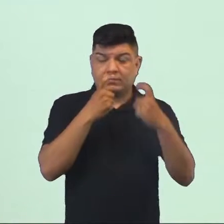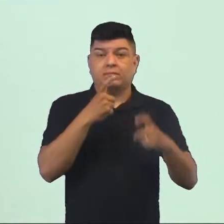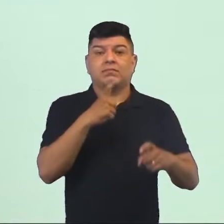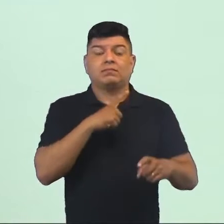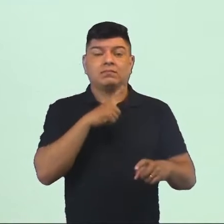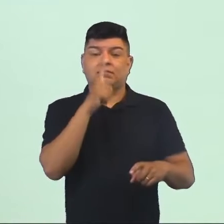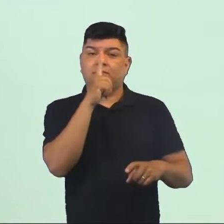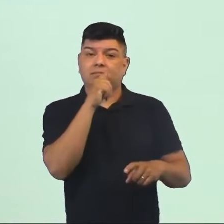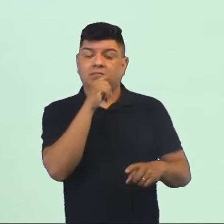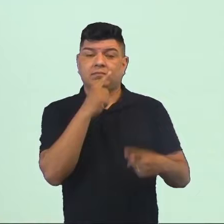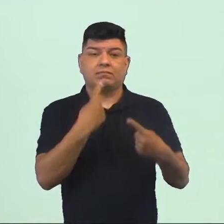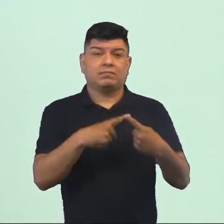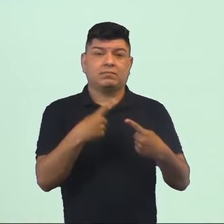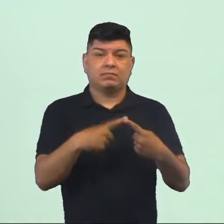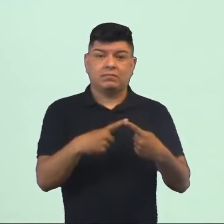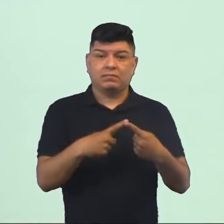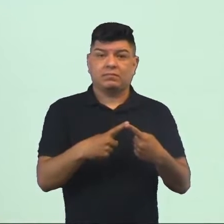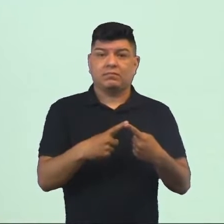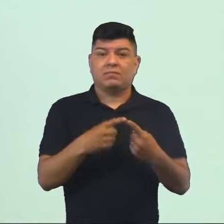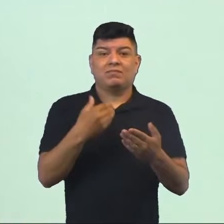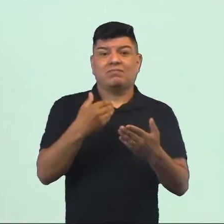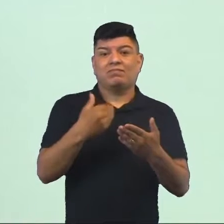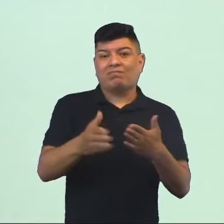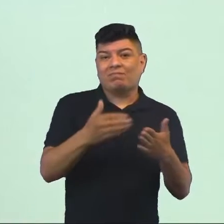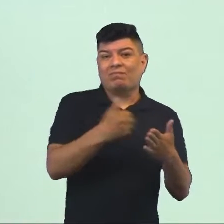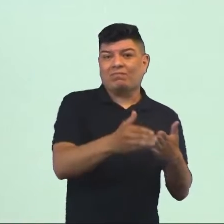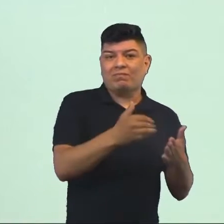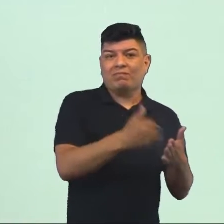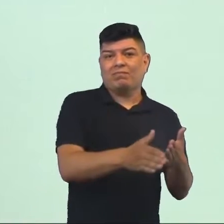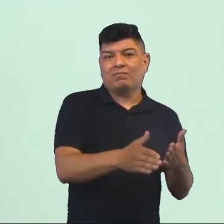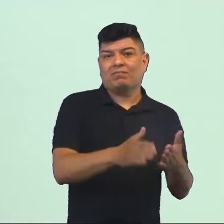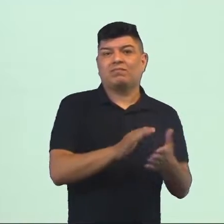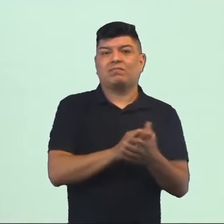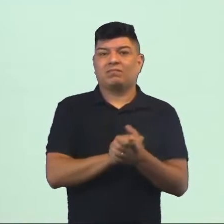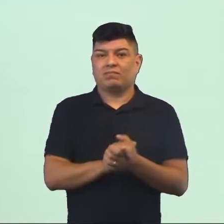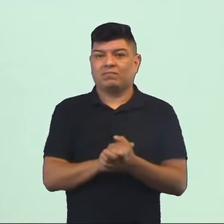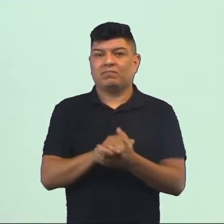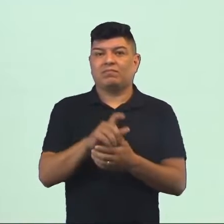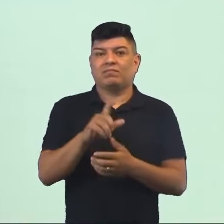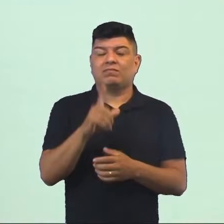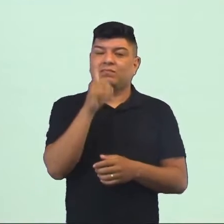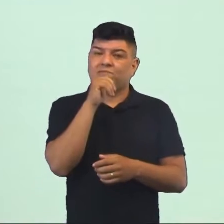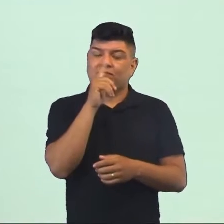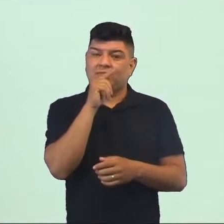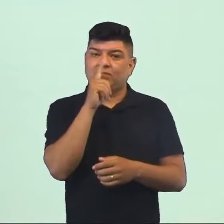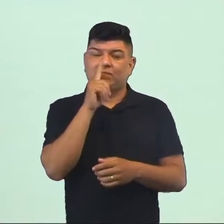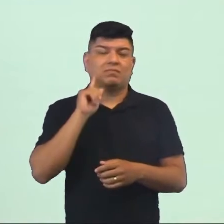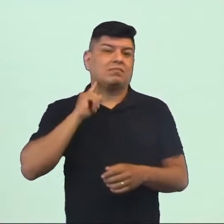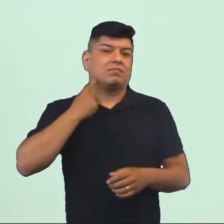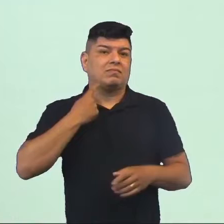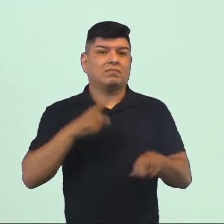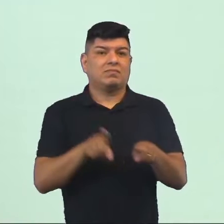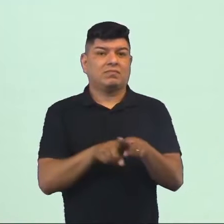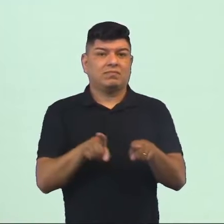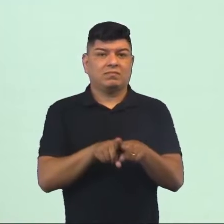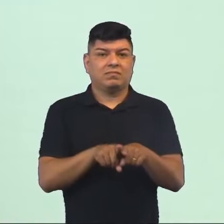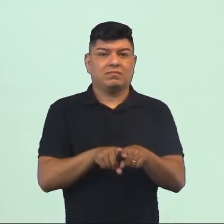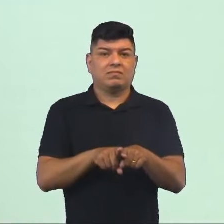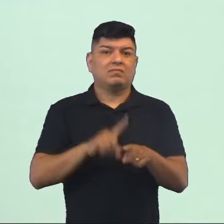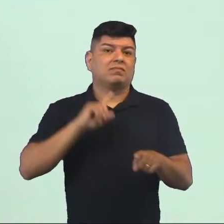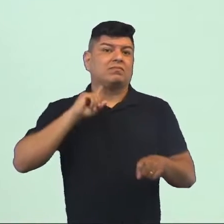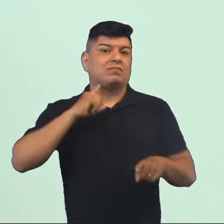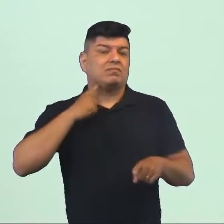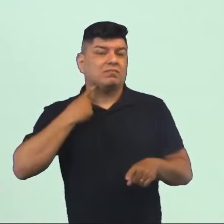questão da água. Por quê? É a questão do desperdício de água. É consumo e desperdício e a poluição. Além de